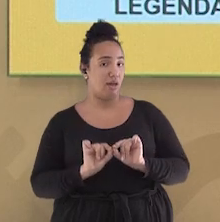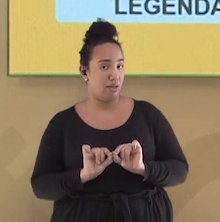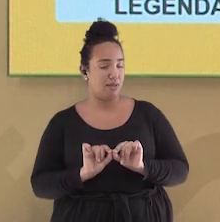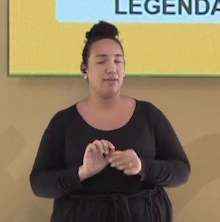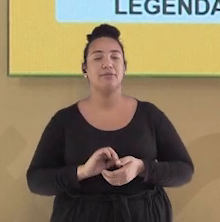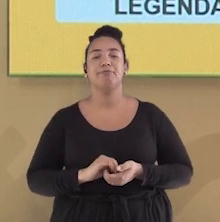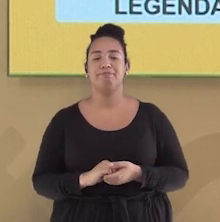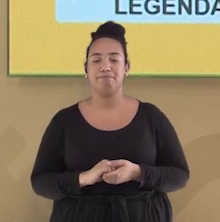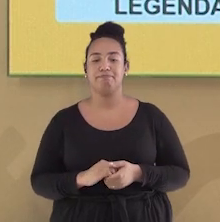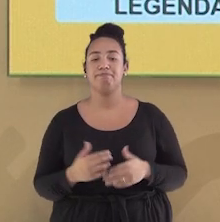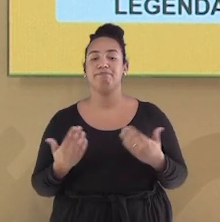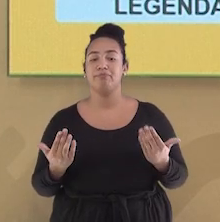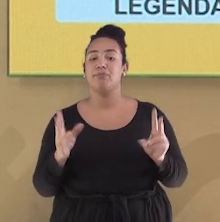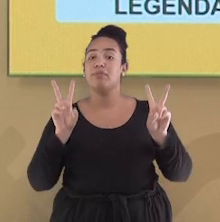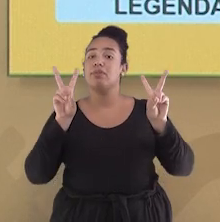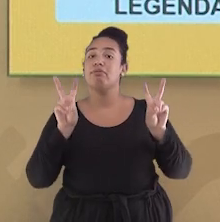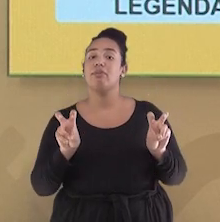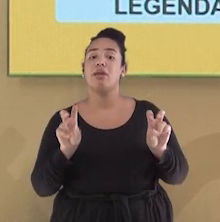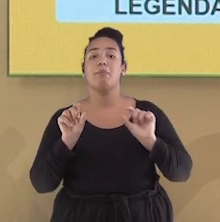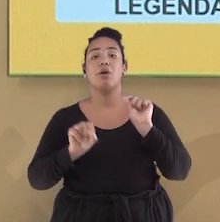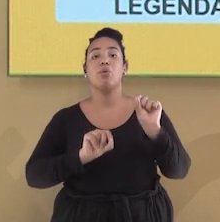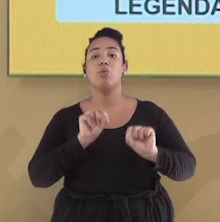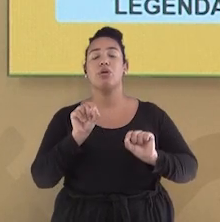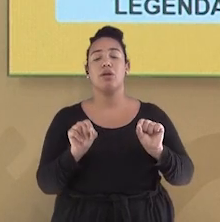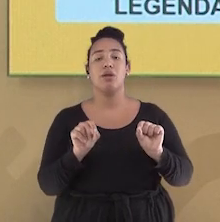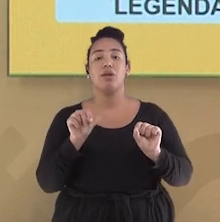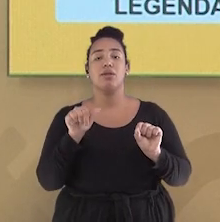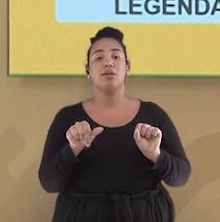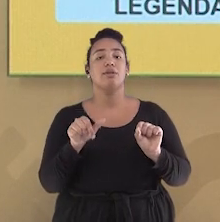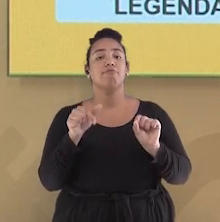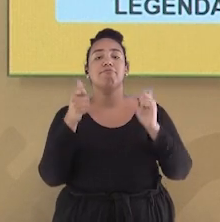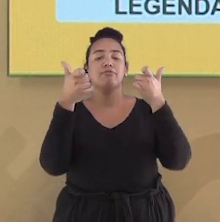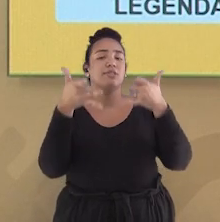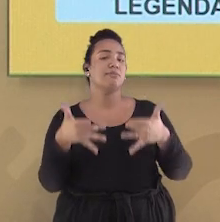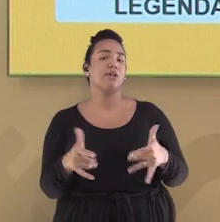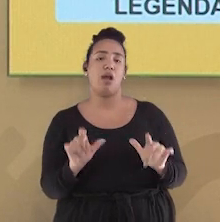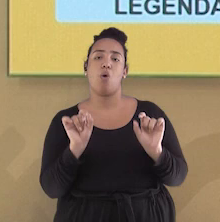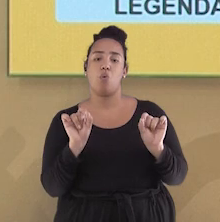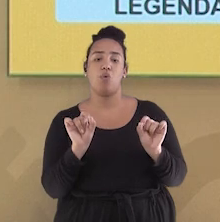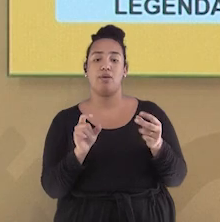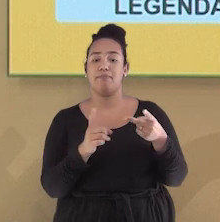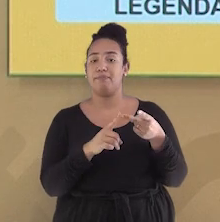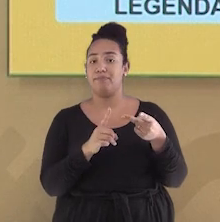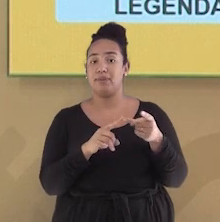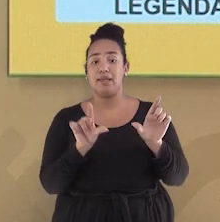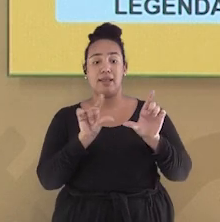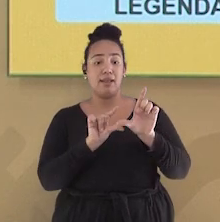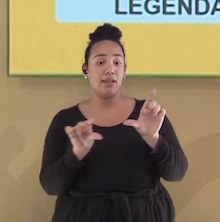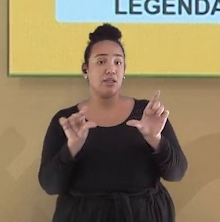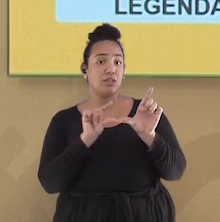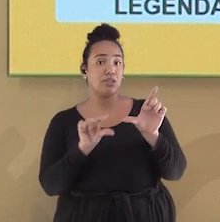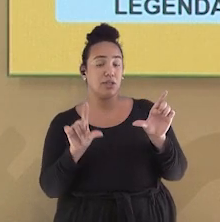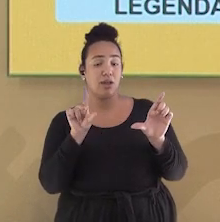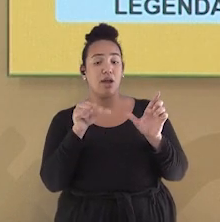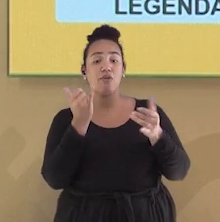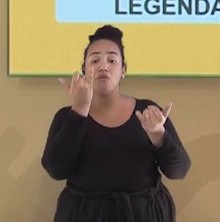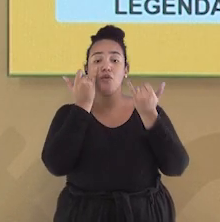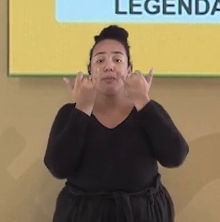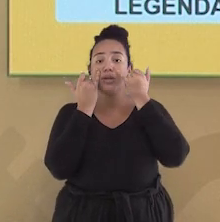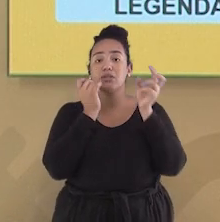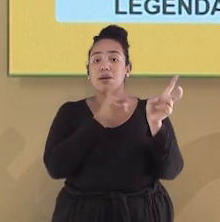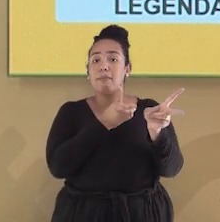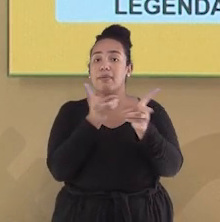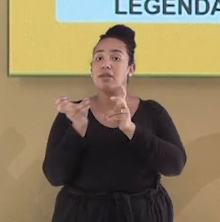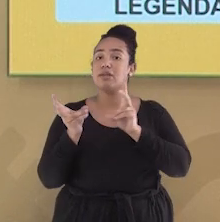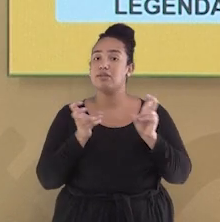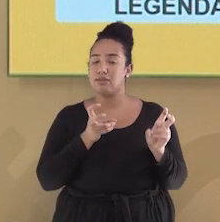no cantinho a escala. O título informa o assunto do mapa. Legenda nos ajuda a identificar